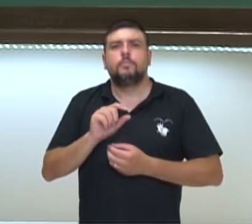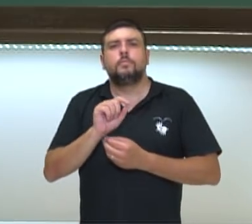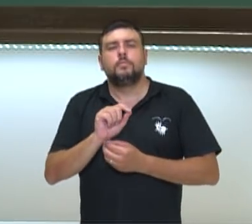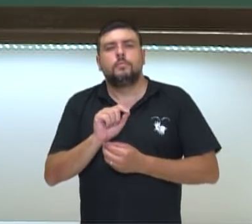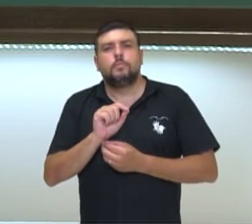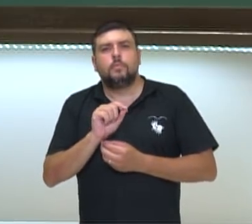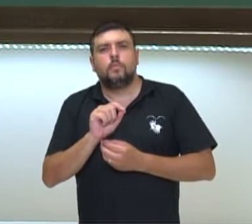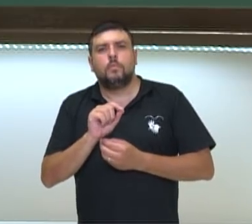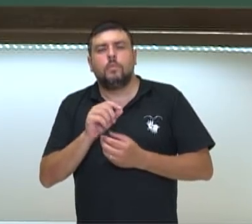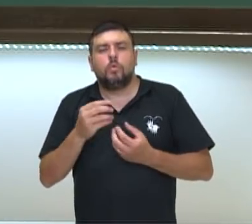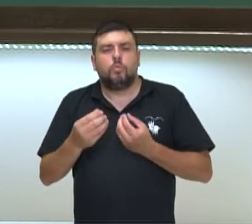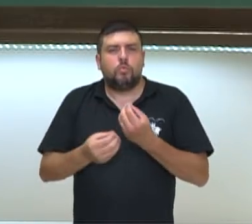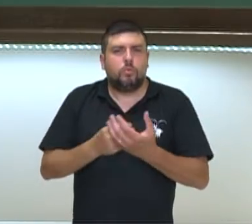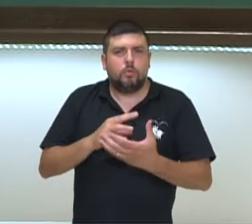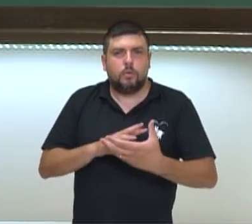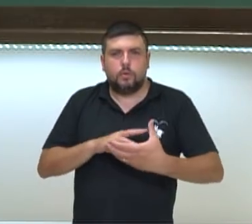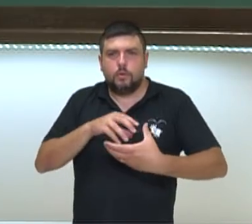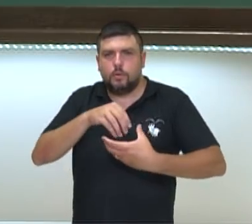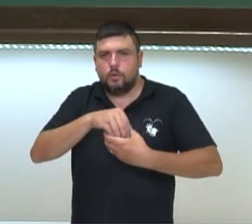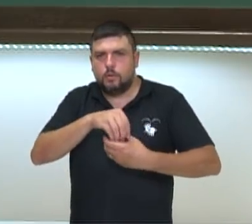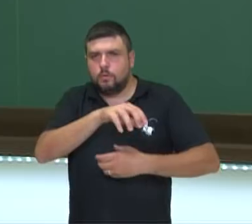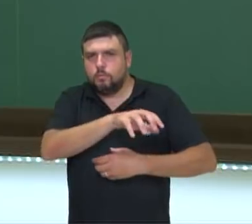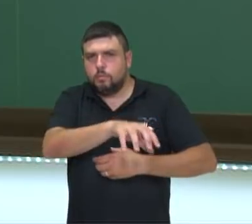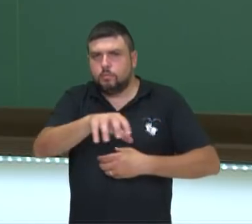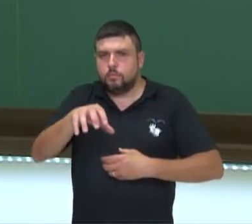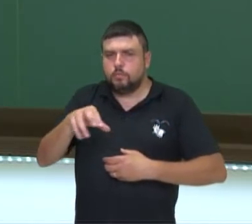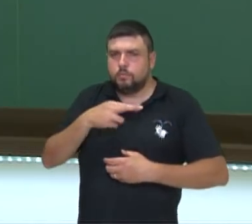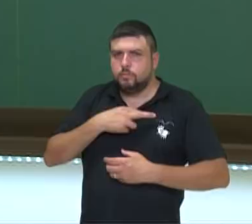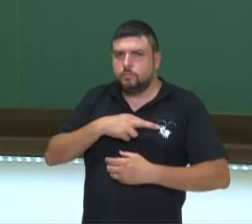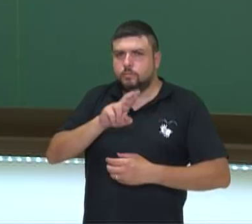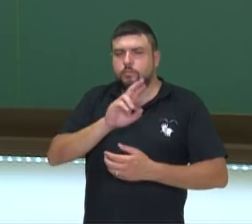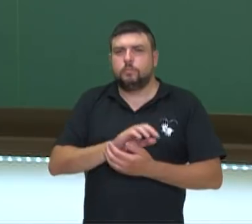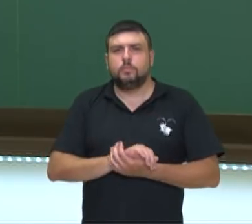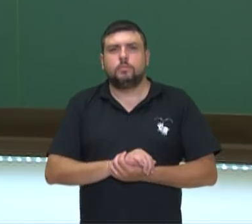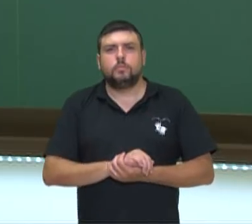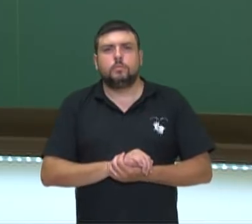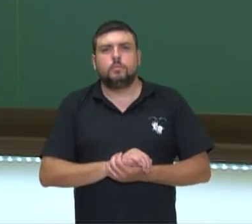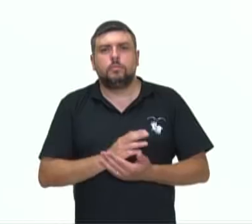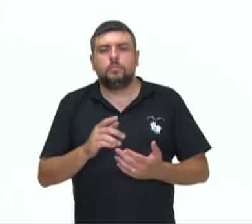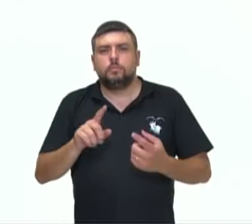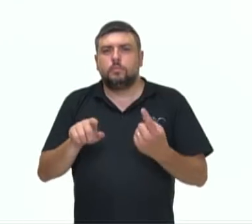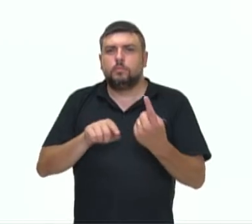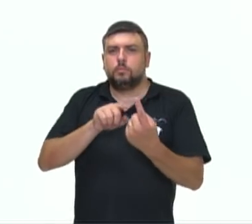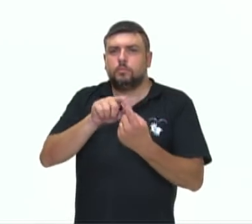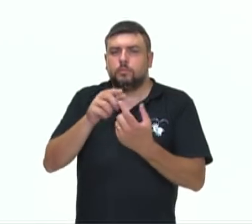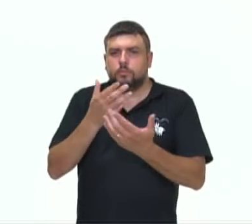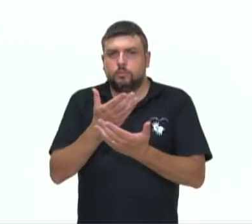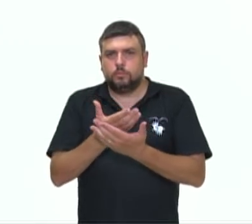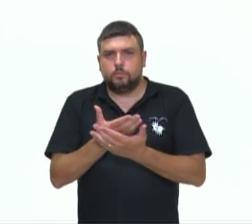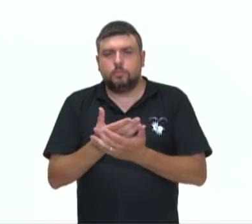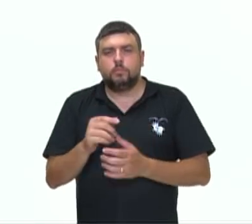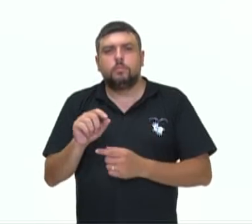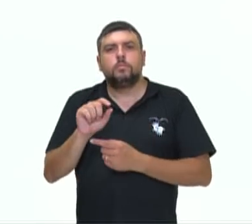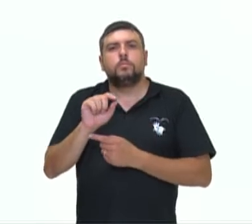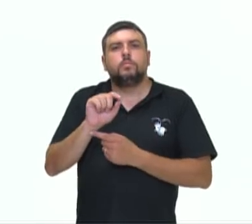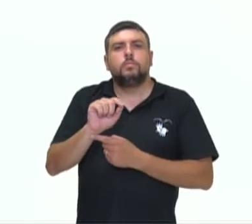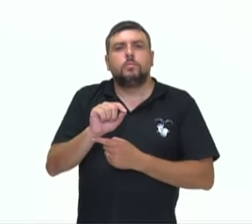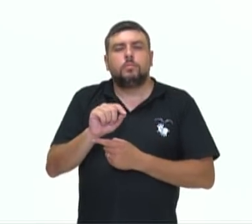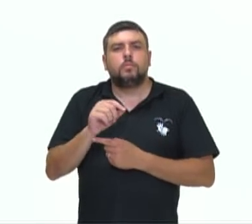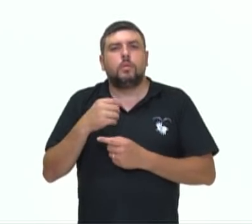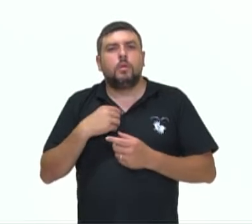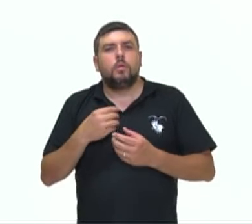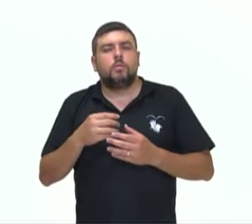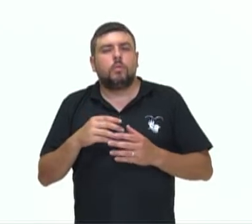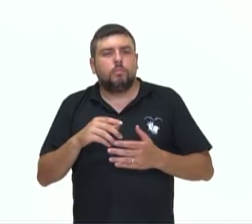algumas organizações religiosas. Os objetivos da aula de hoje é analisar alguns ritos nas tradições religiosas, destacando